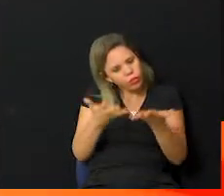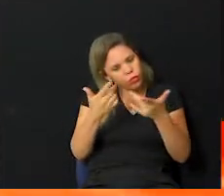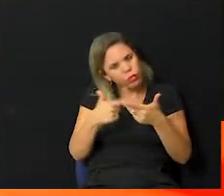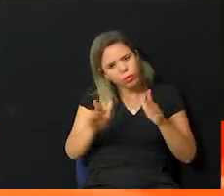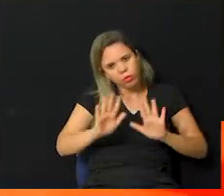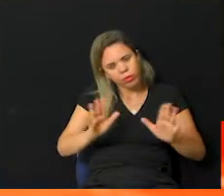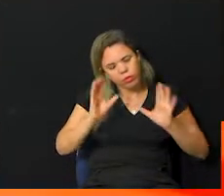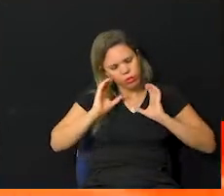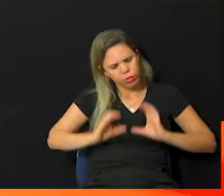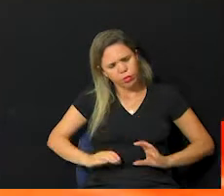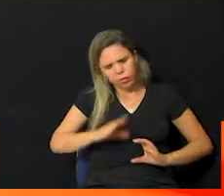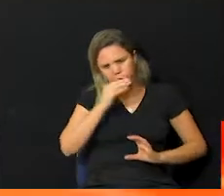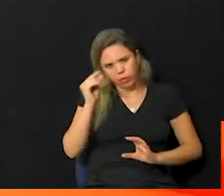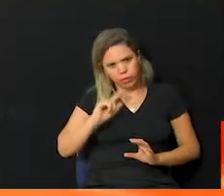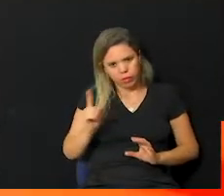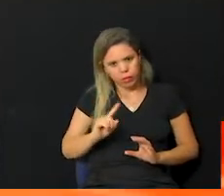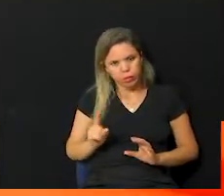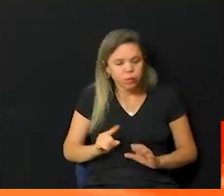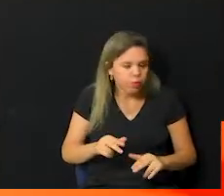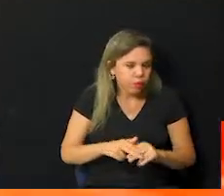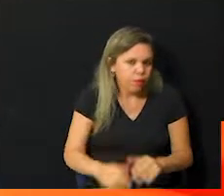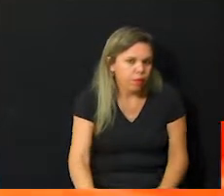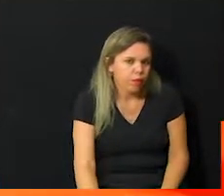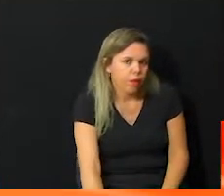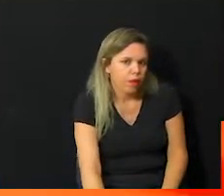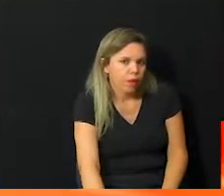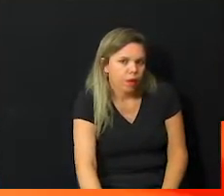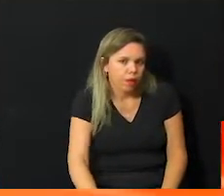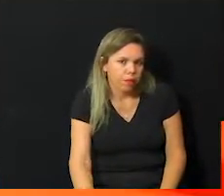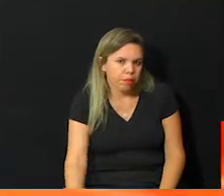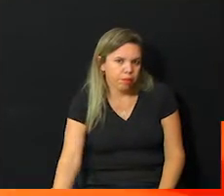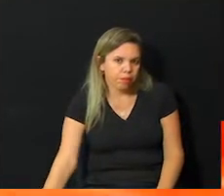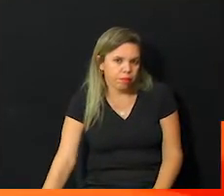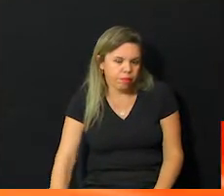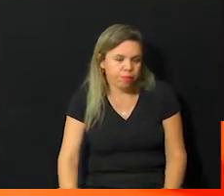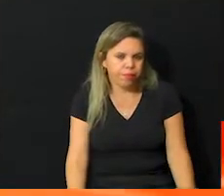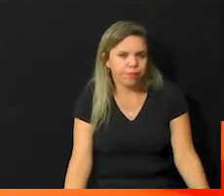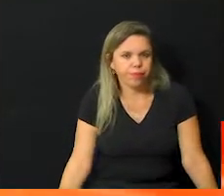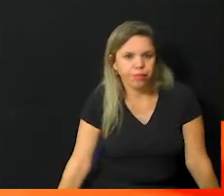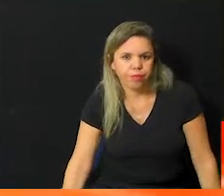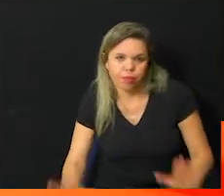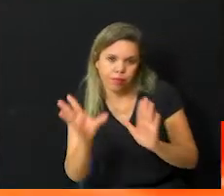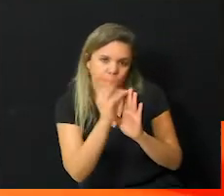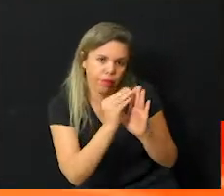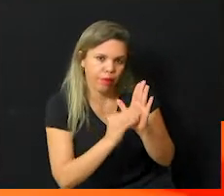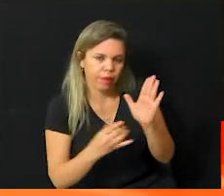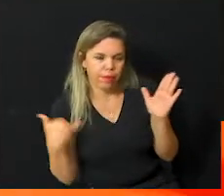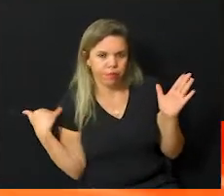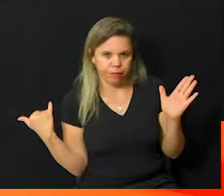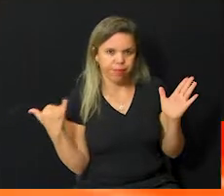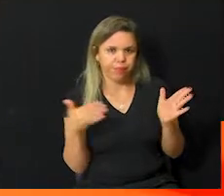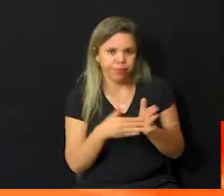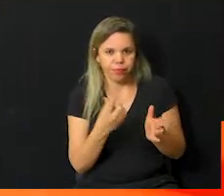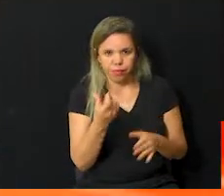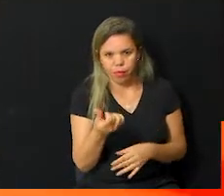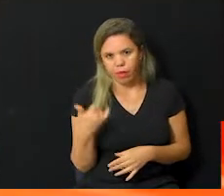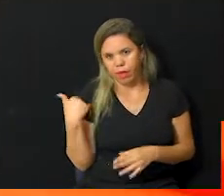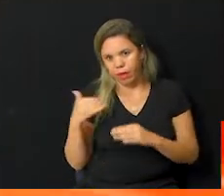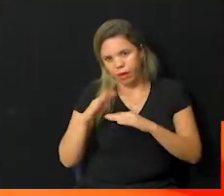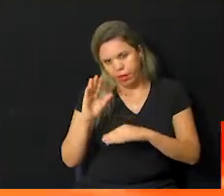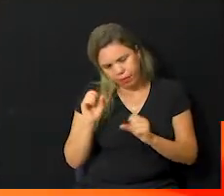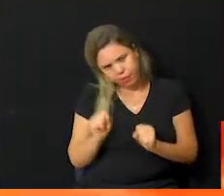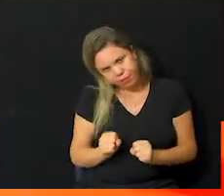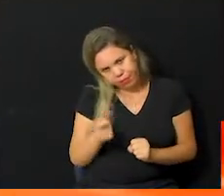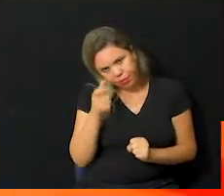incentivar esse comportamento em adolescentes. Por isso, eu coloco a indicação de idade a partir dos